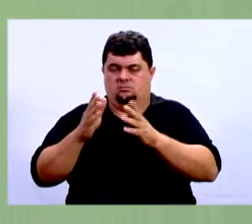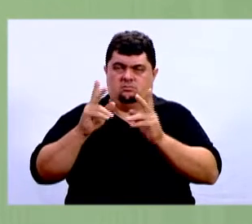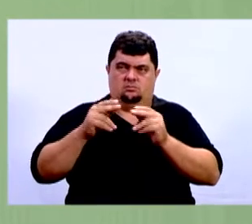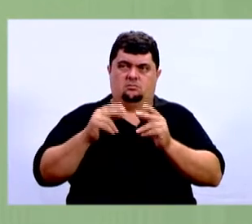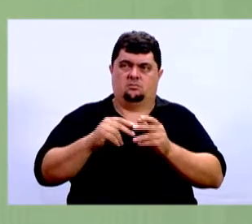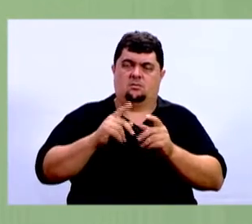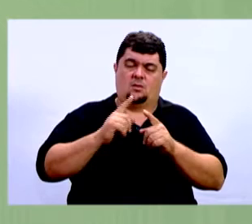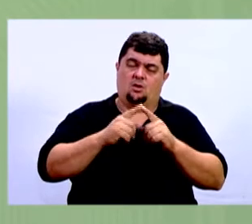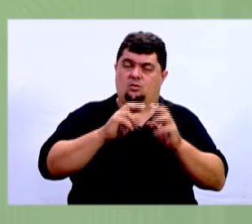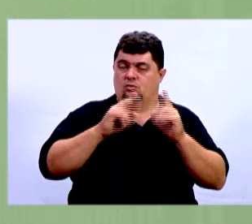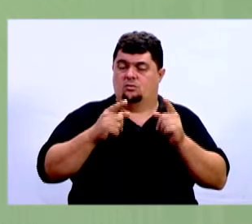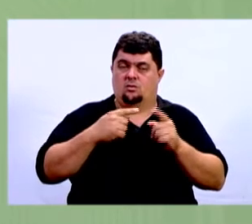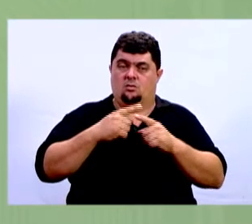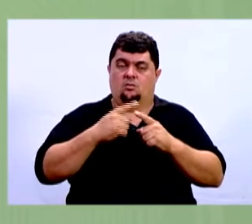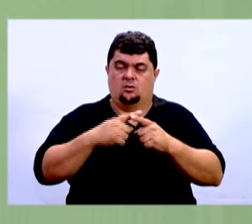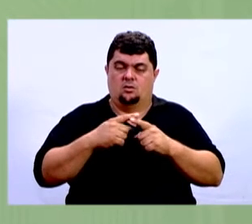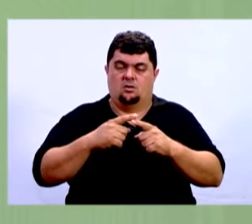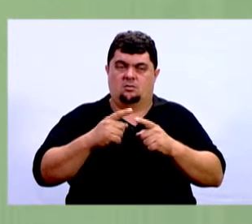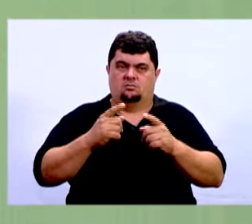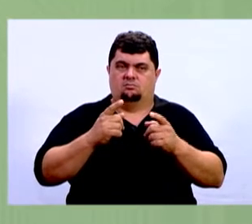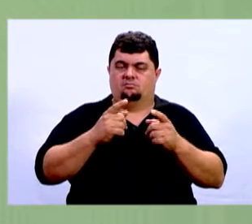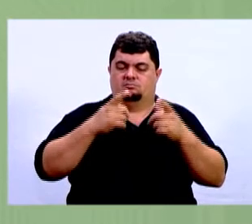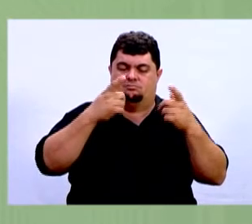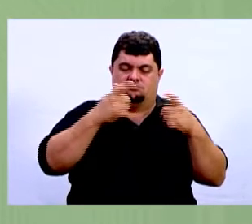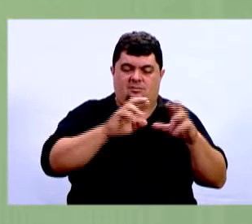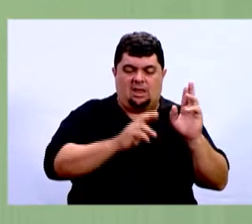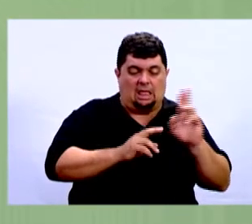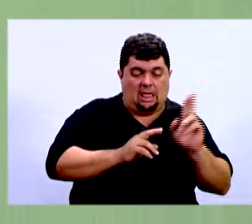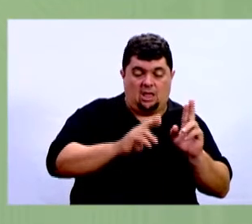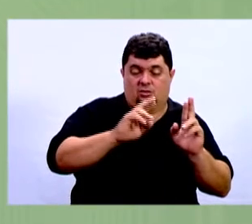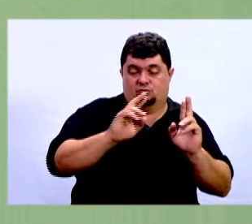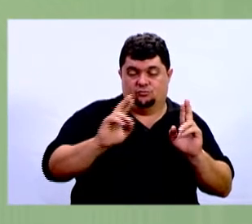é diferente porque as fontes de dados, né,